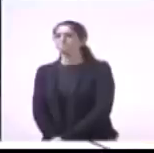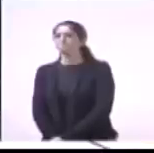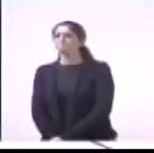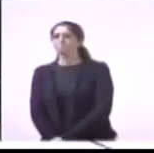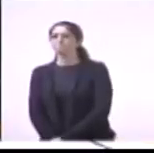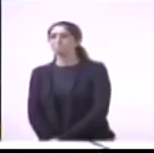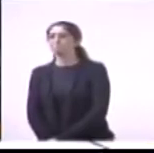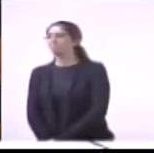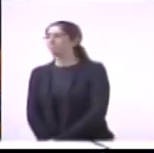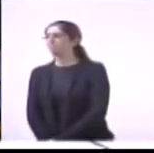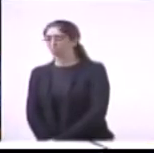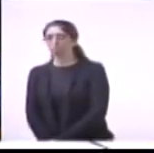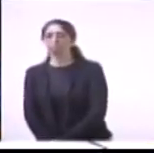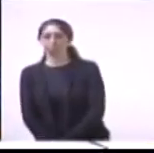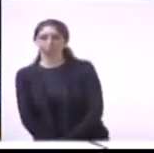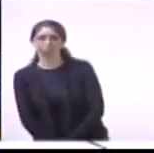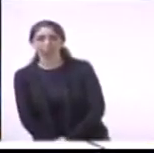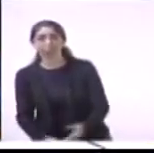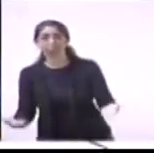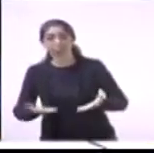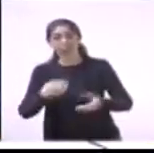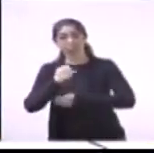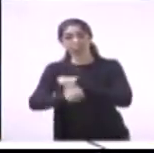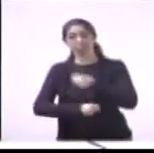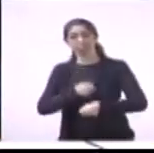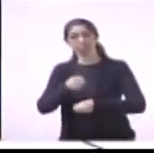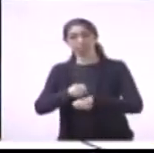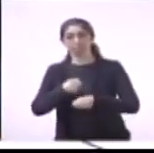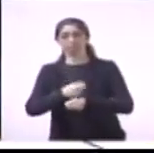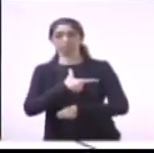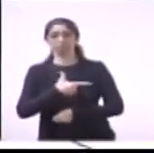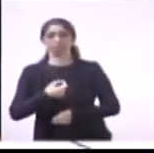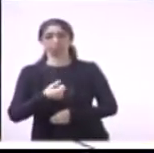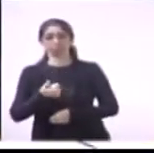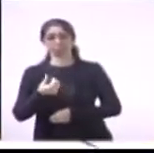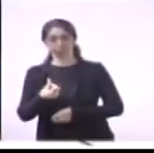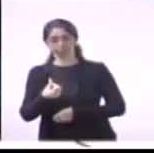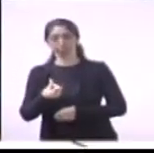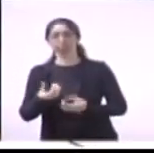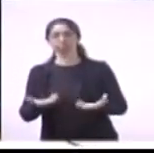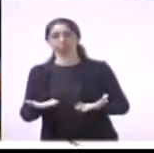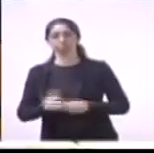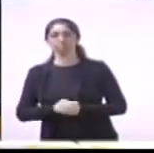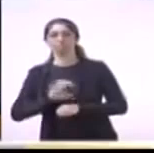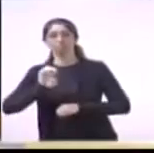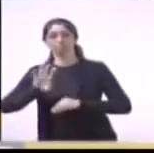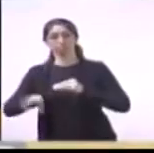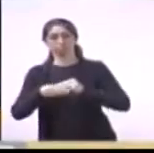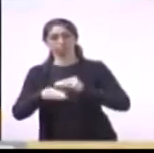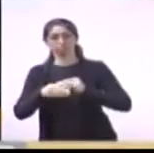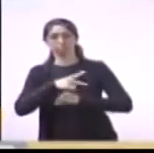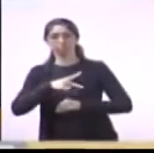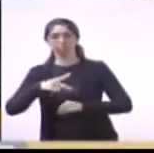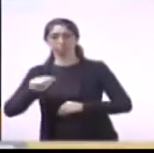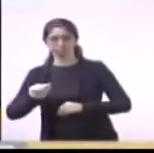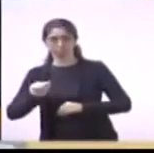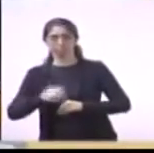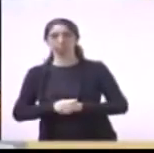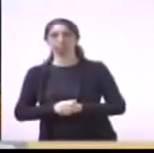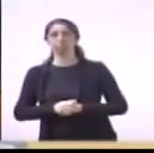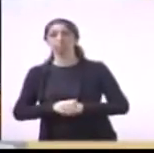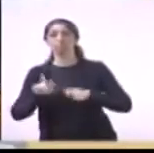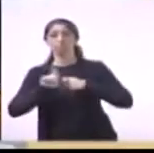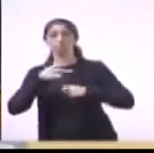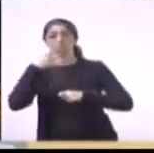agora de 2016 está previsto duas emendas que eu fiz no PPA, que seria